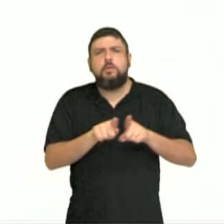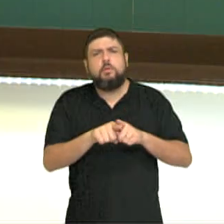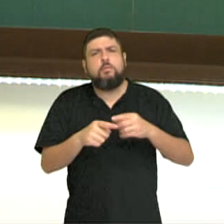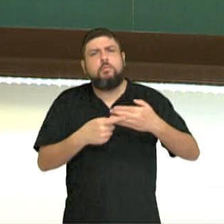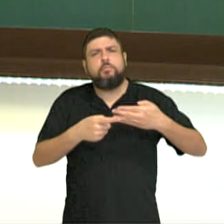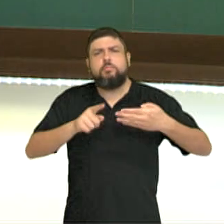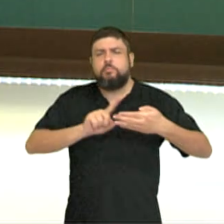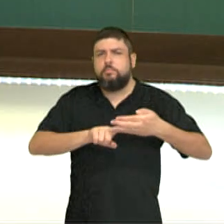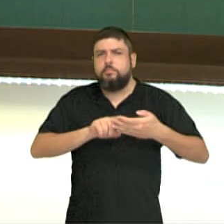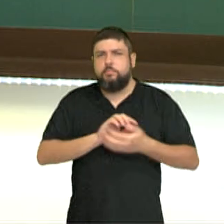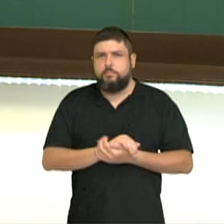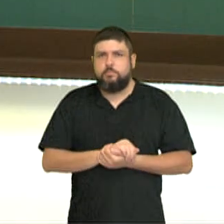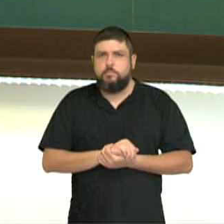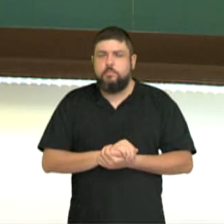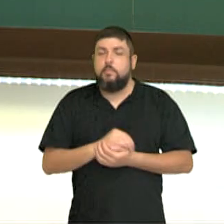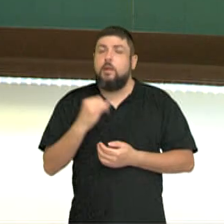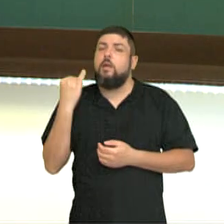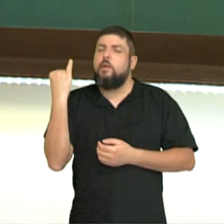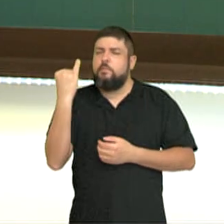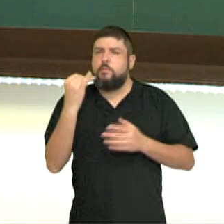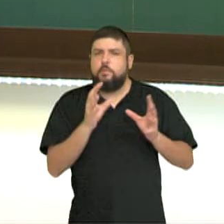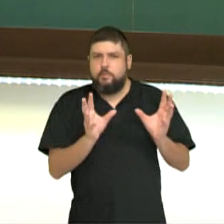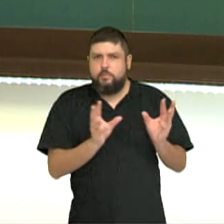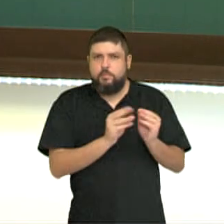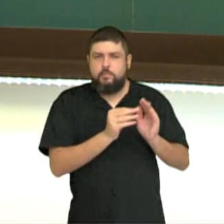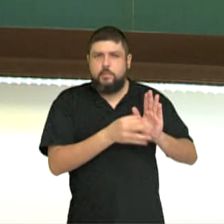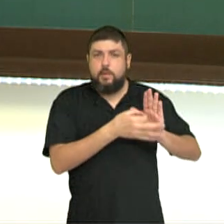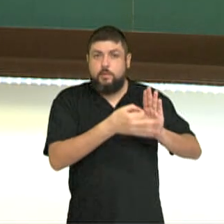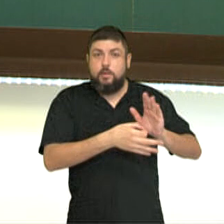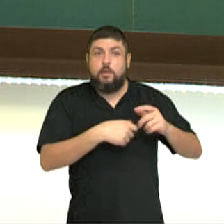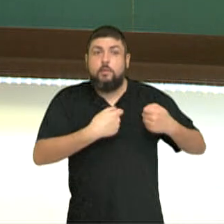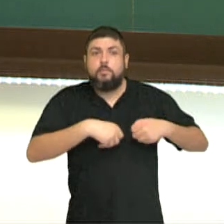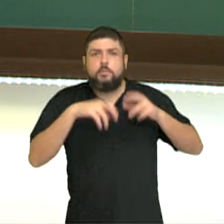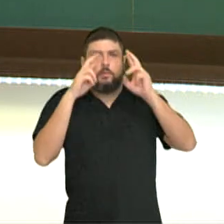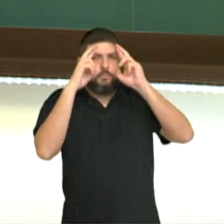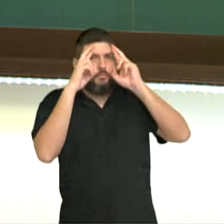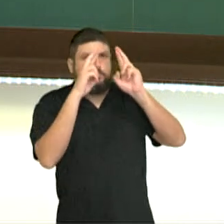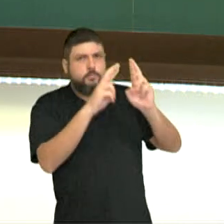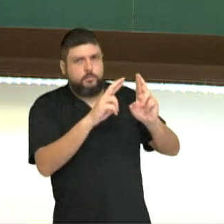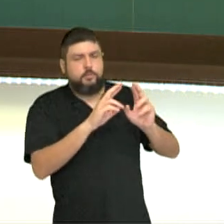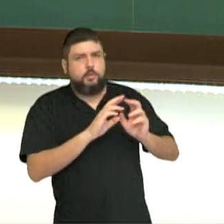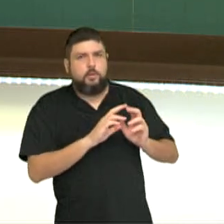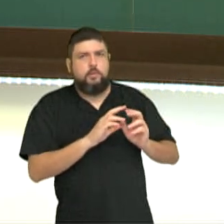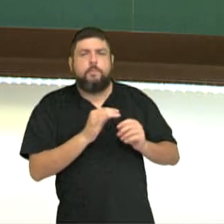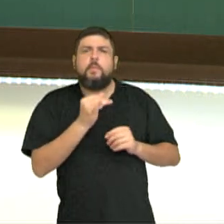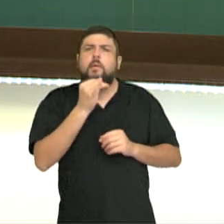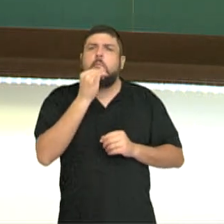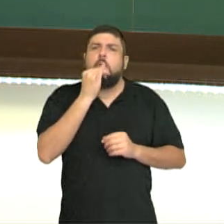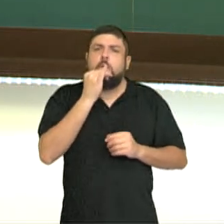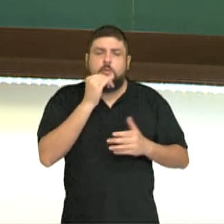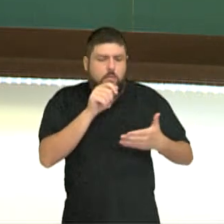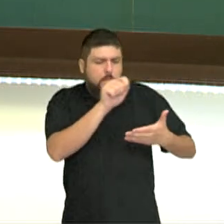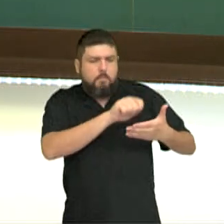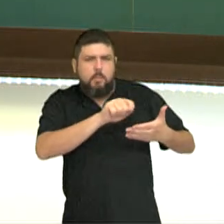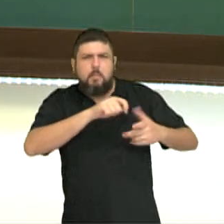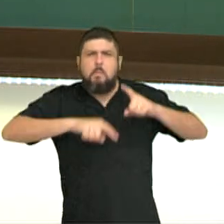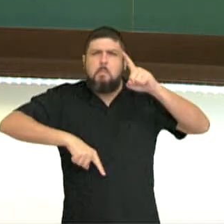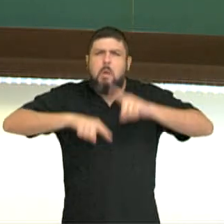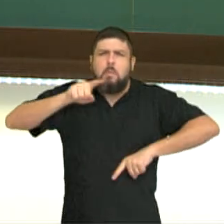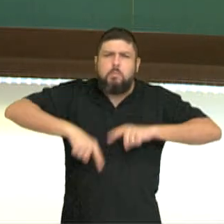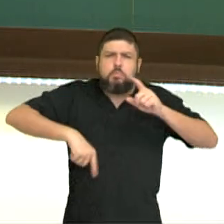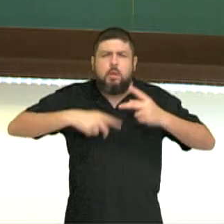Importante que as resenhas, elas têm que respeitar o trabalho alheio. Então, eu não posso usar palavras de baixo calão, eu tenho